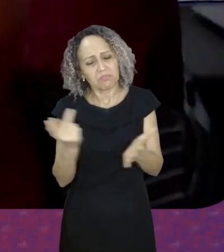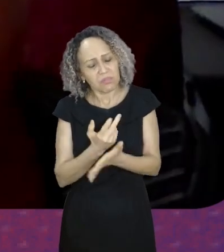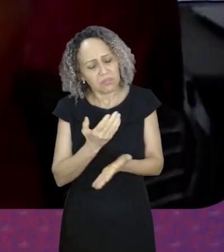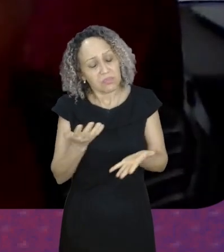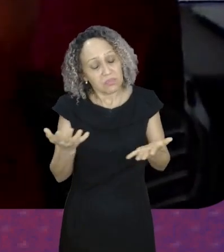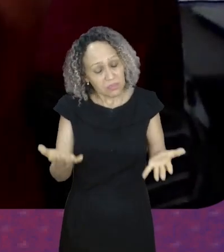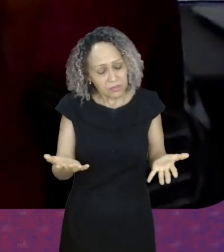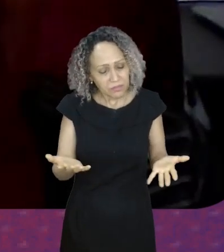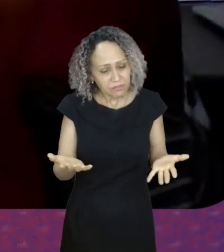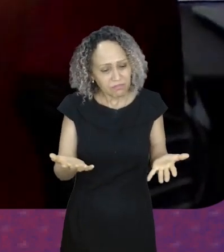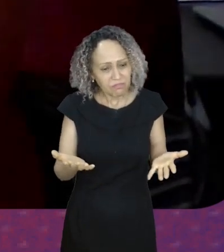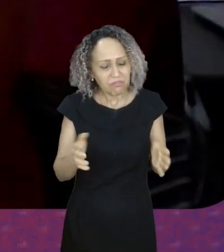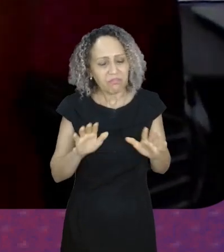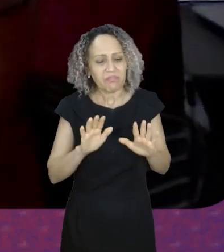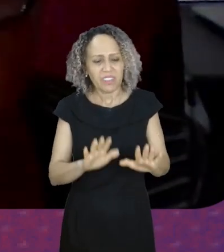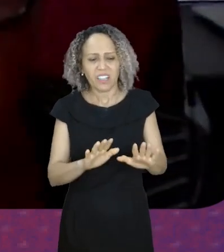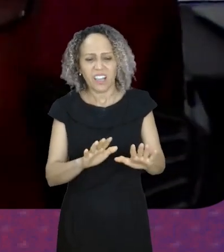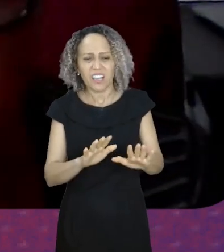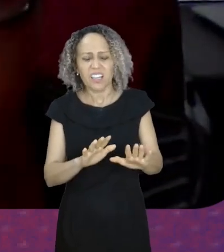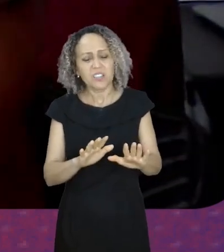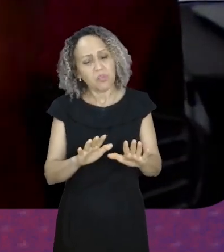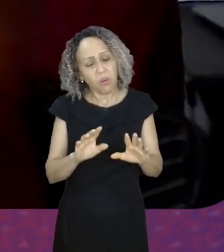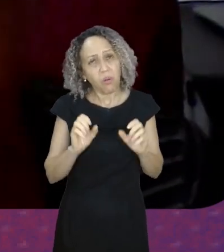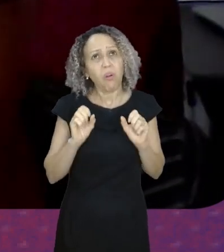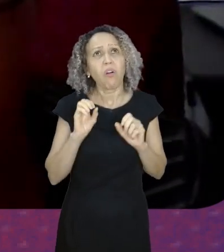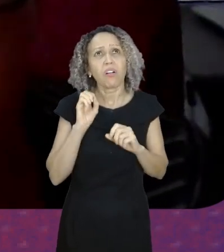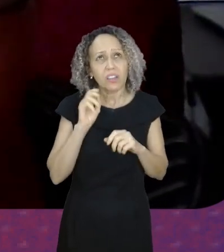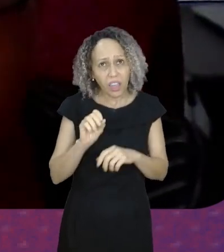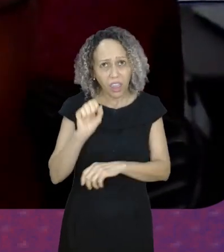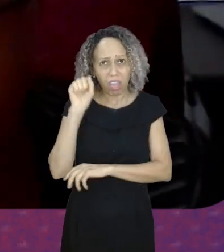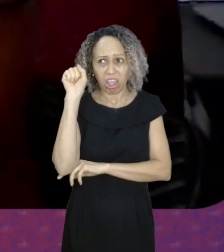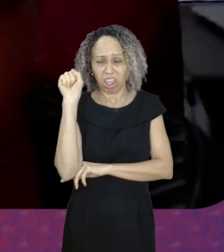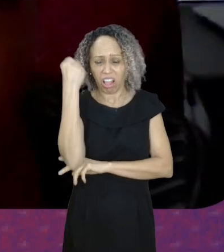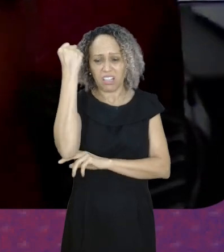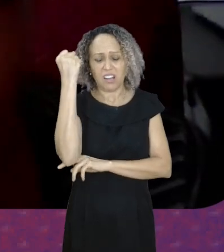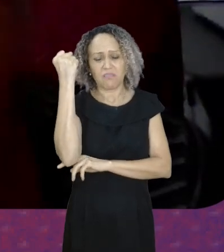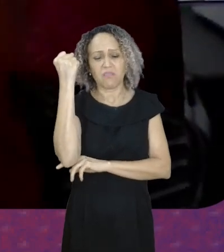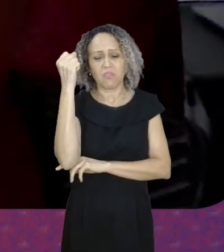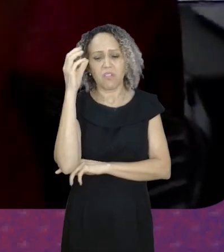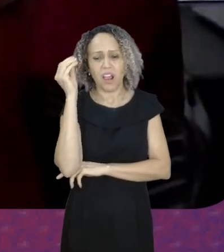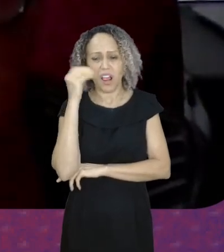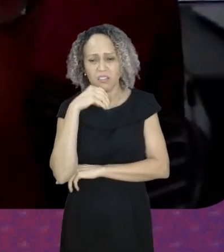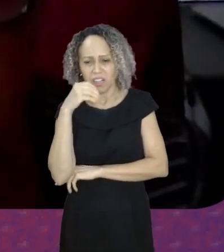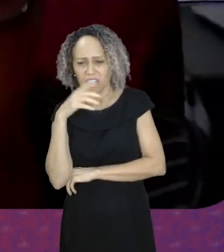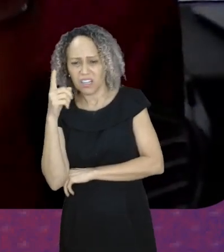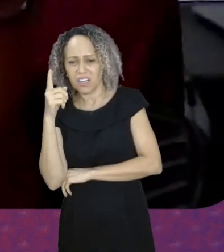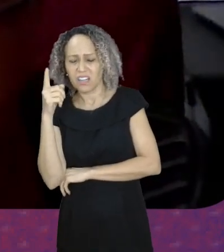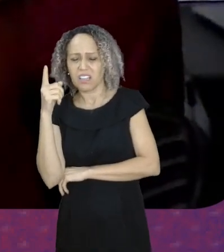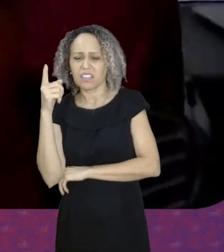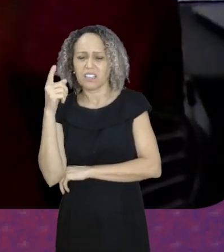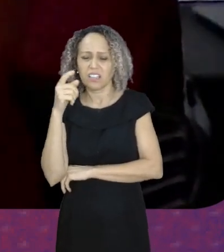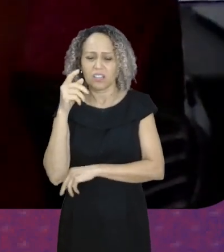esta condição agravou a vulnerabilidade dos